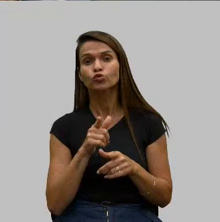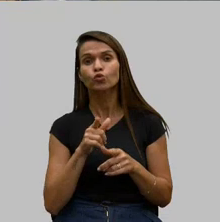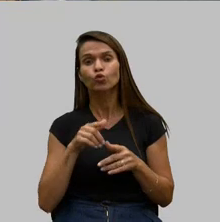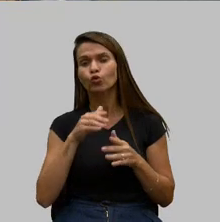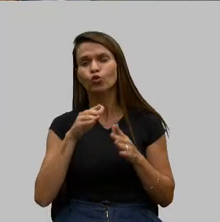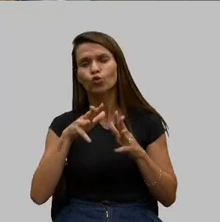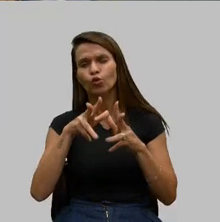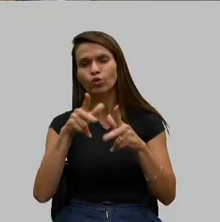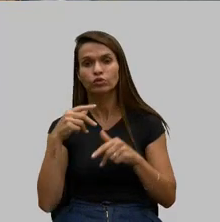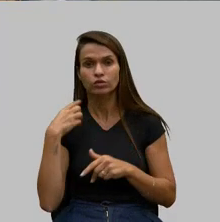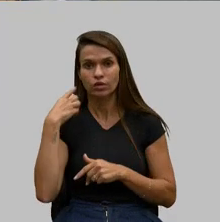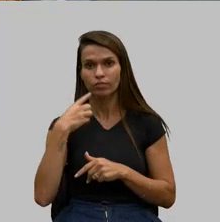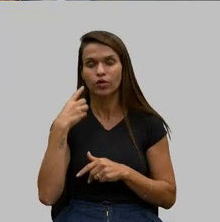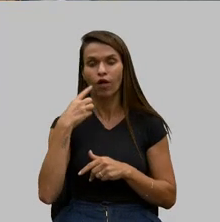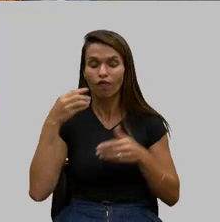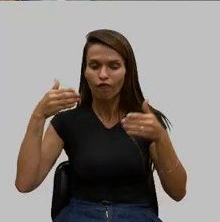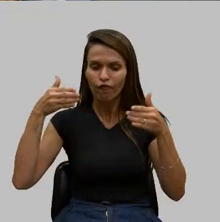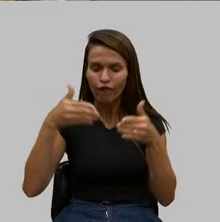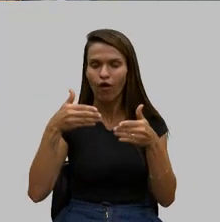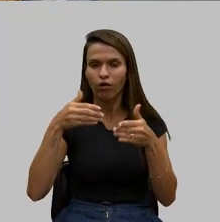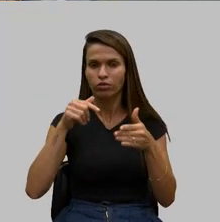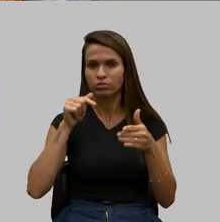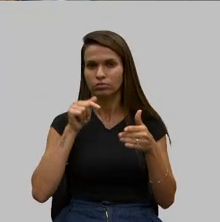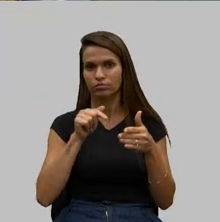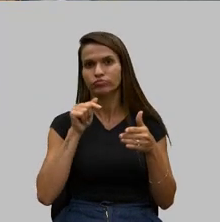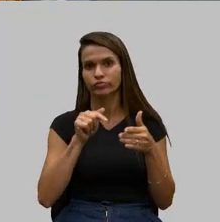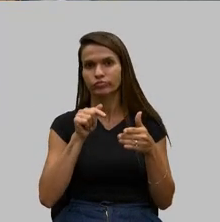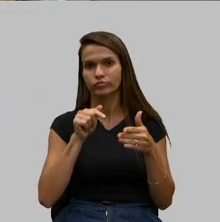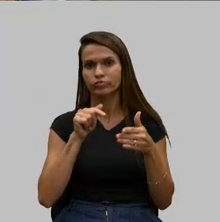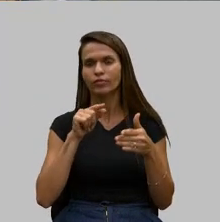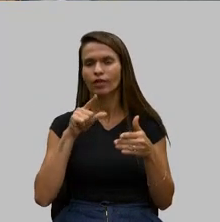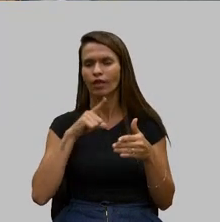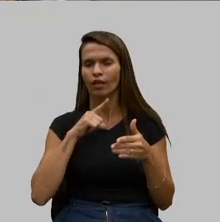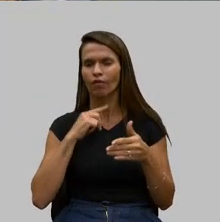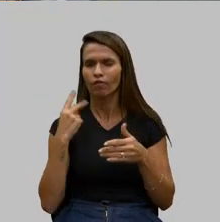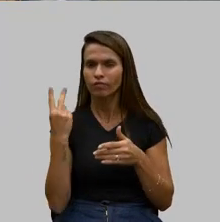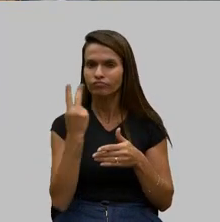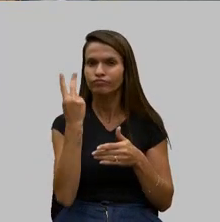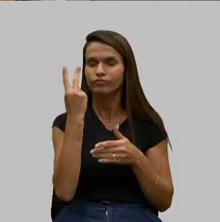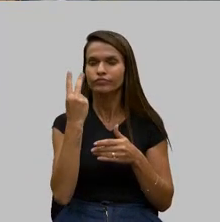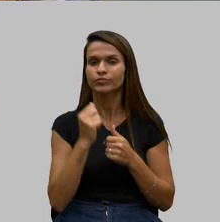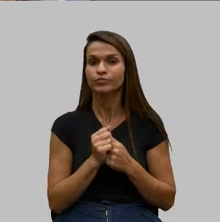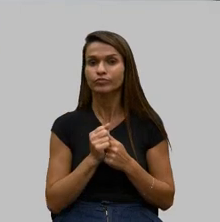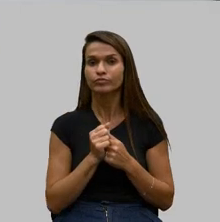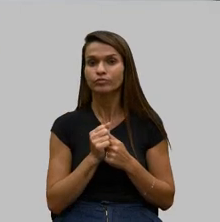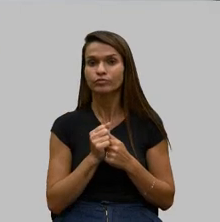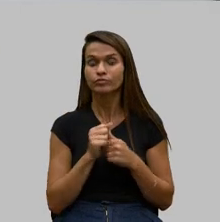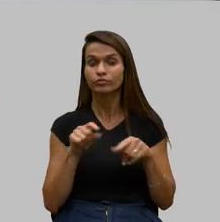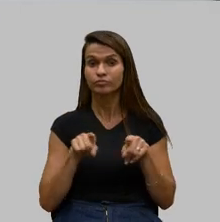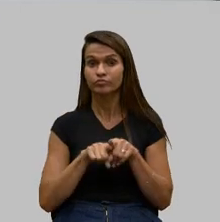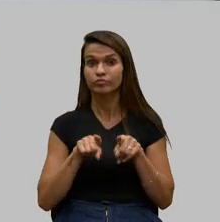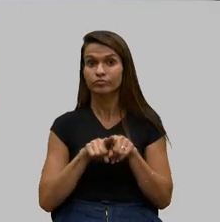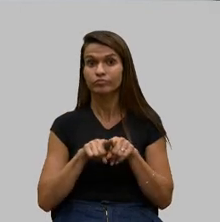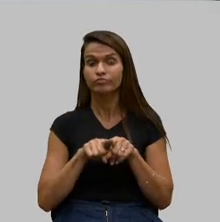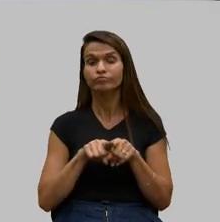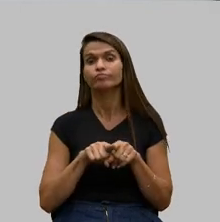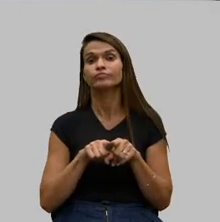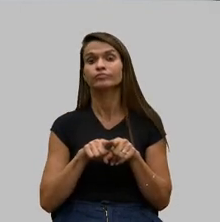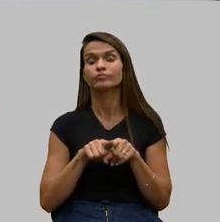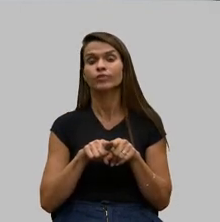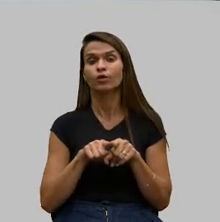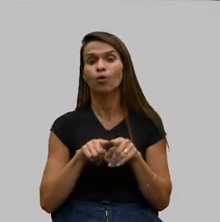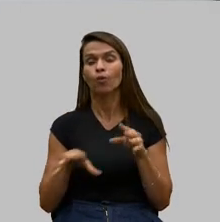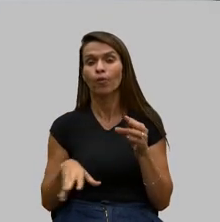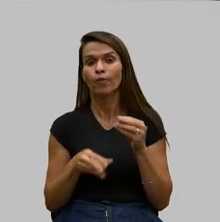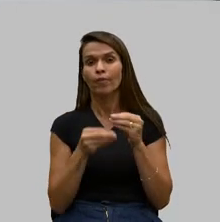nessa causa que será De grande valia e não poderia aqui também deixar de parabenizar A